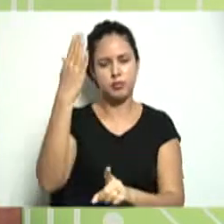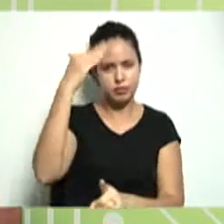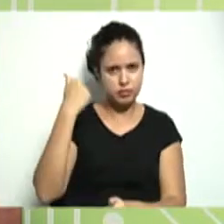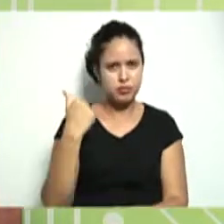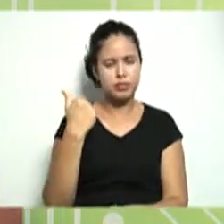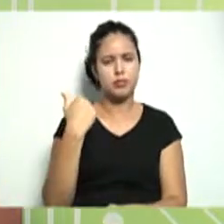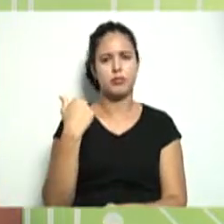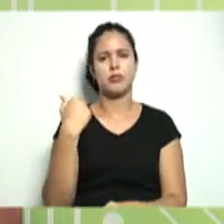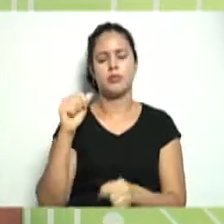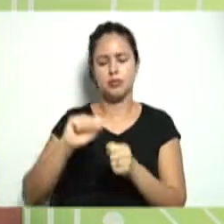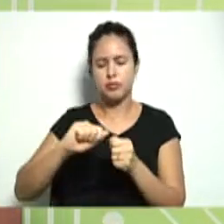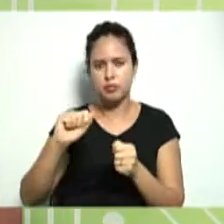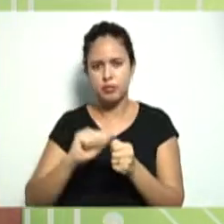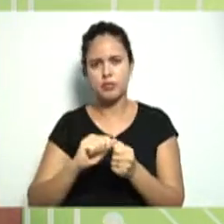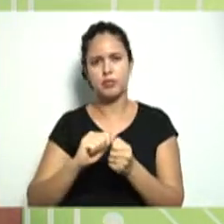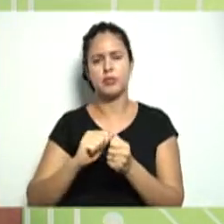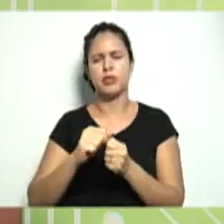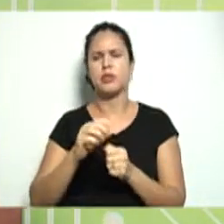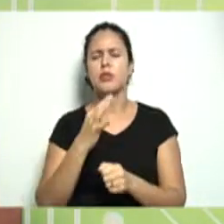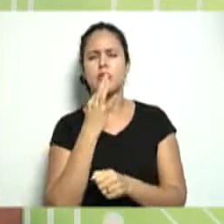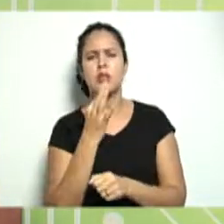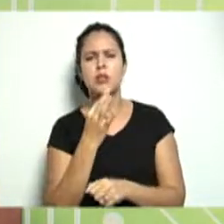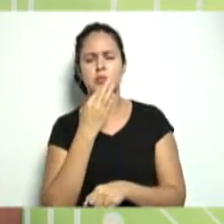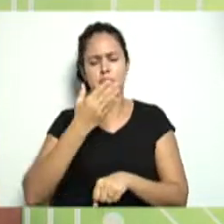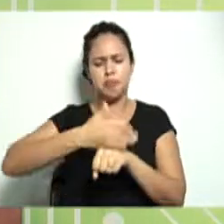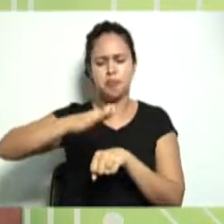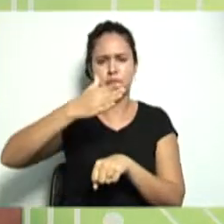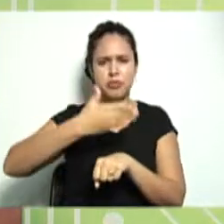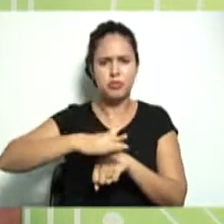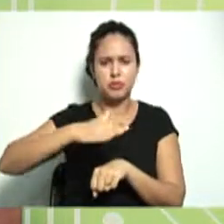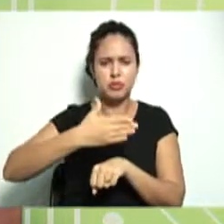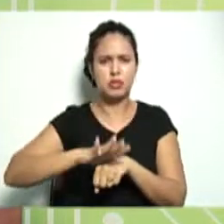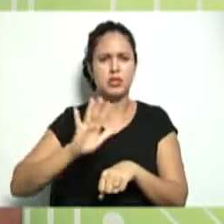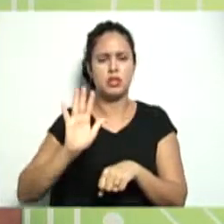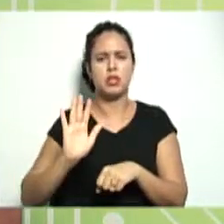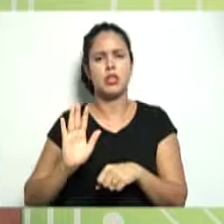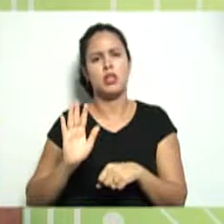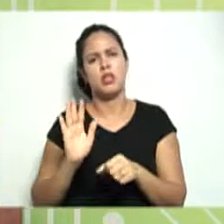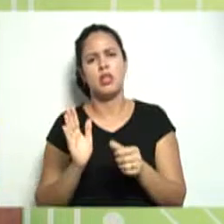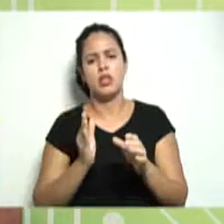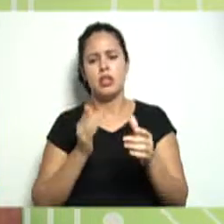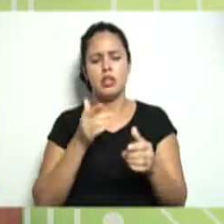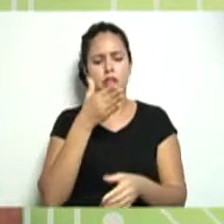do conhecimento prático, sem a necessidade, sem